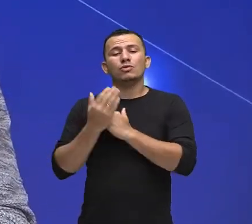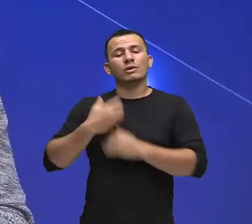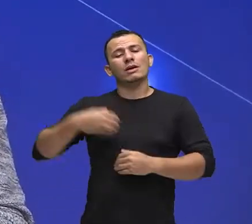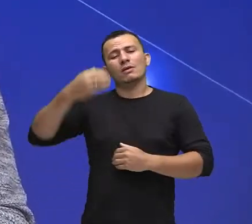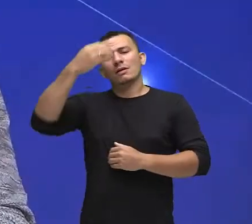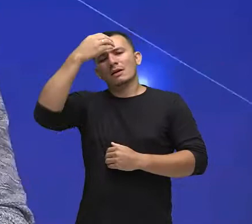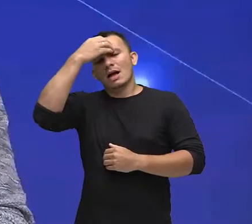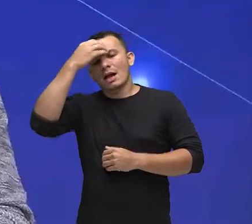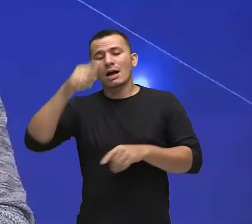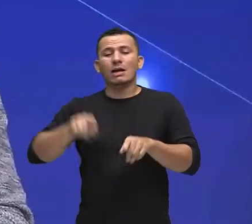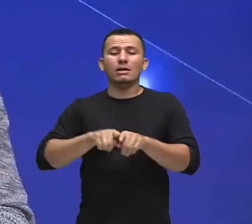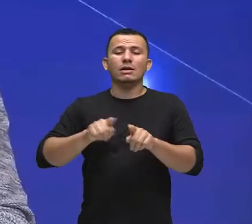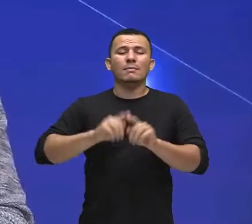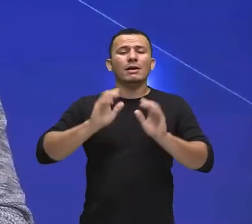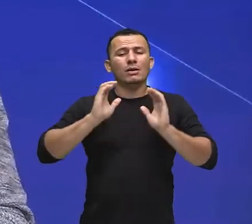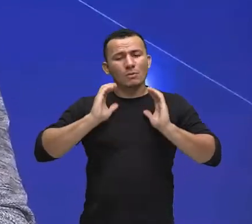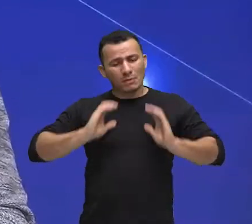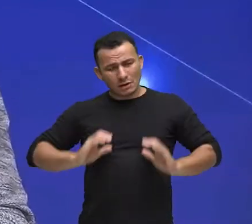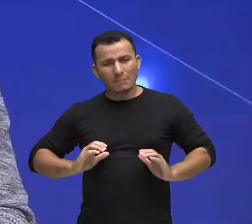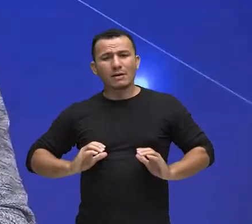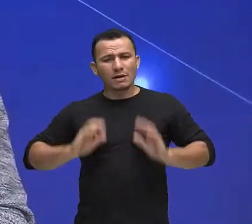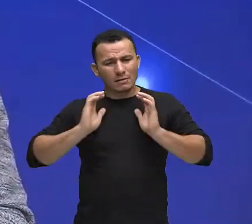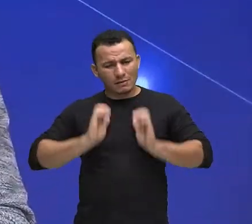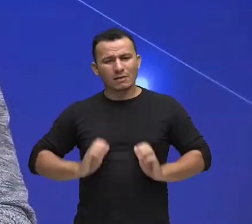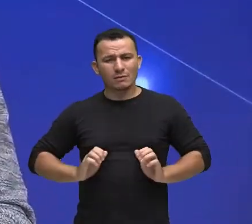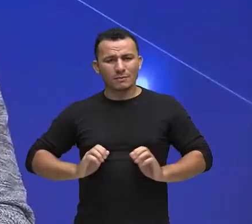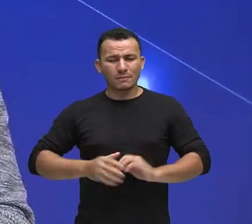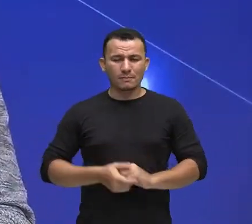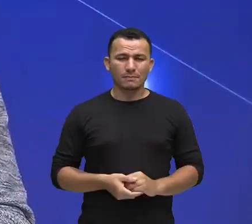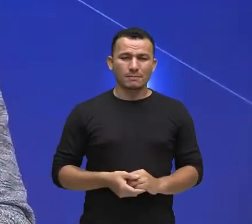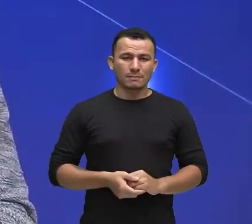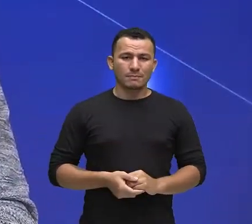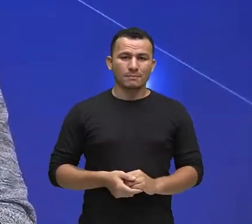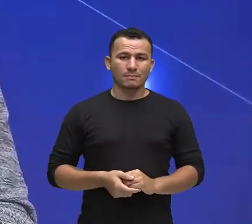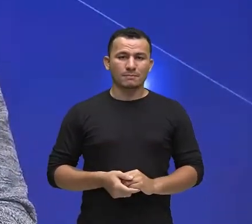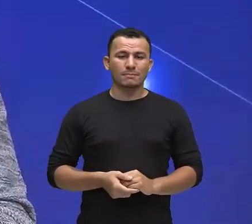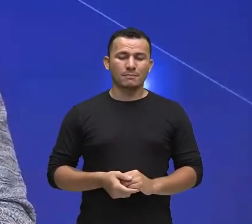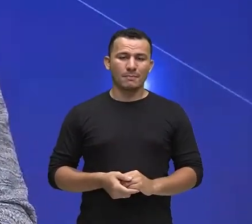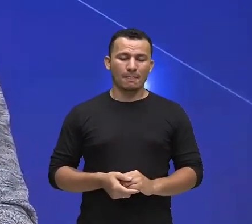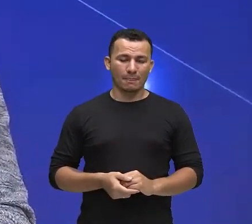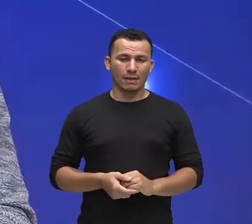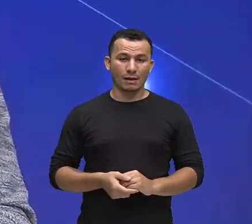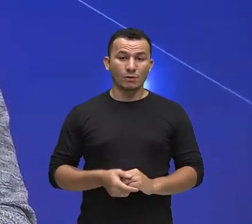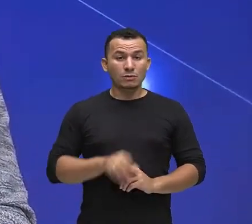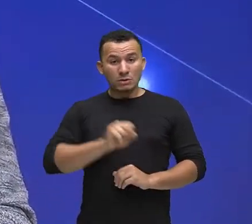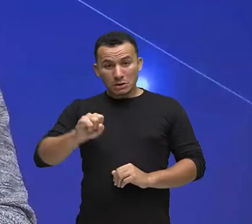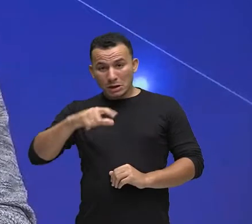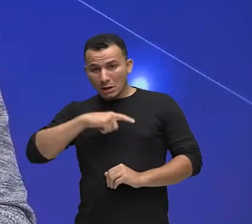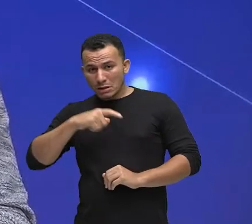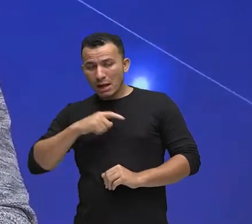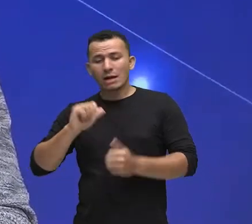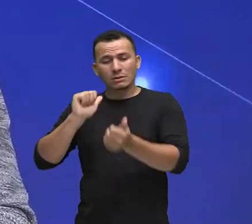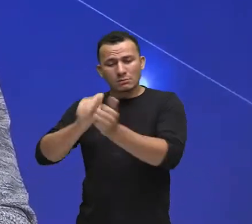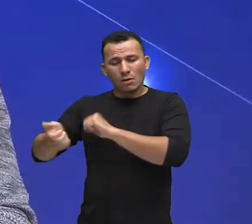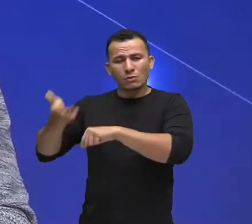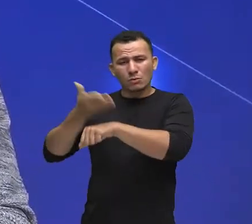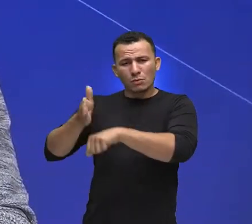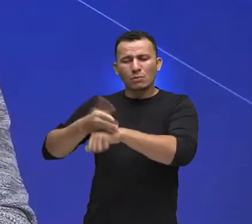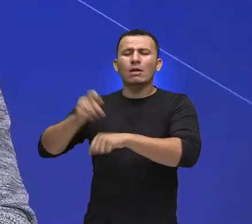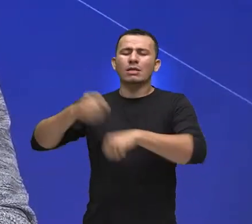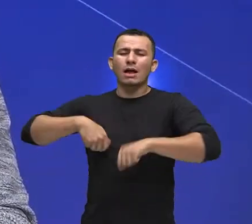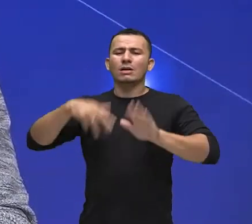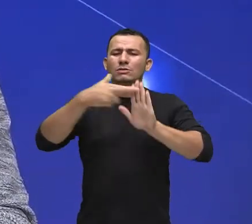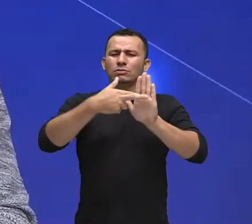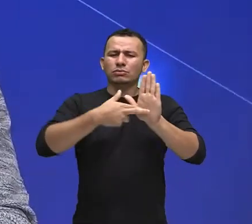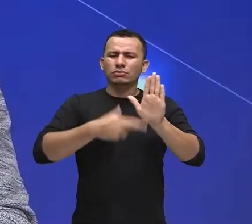do indivíduo, que é esse aspecto que a gente está trazendo por mais importante. Afinal, através dessa atividade é possível aprender diversos